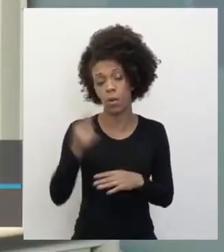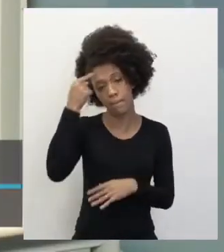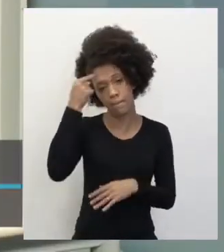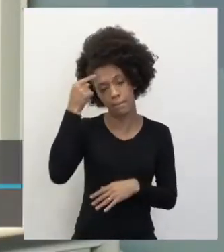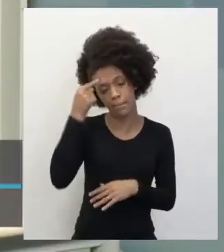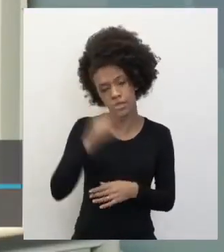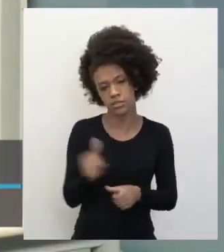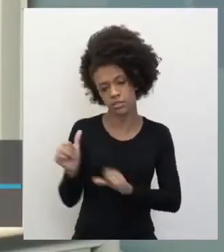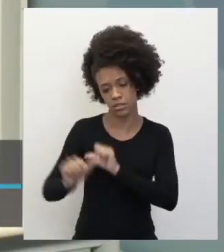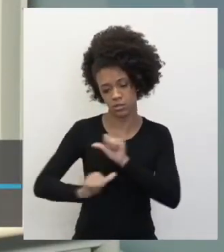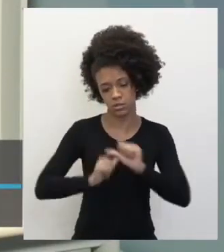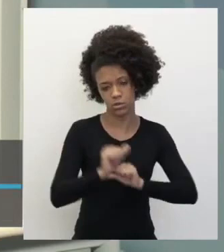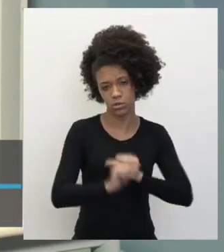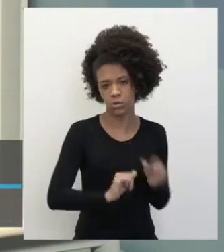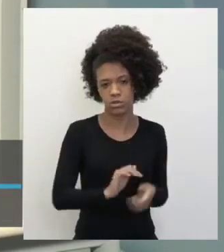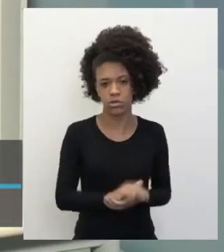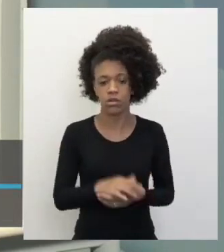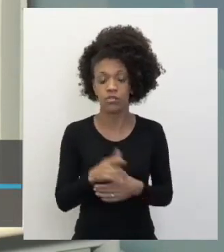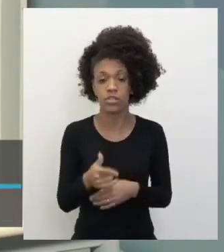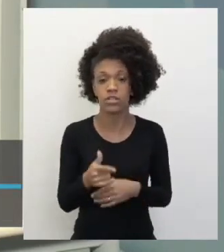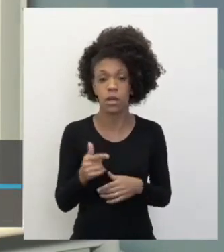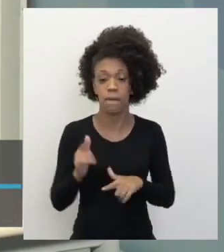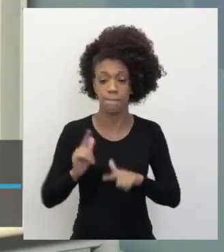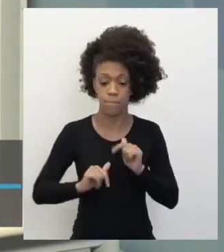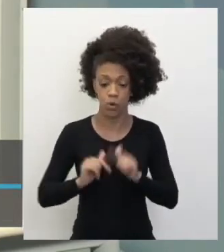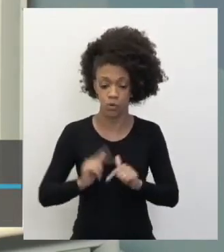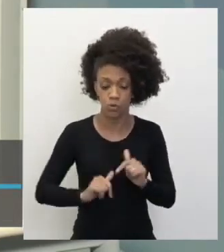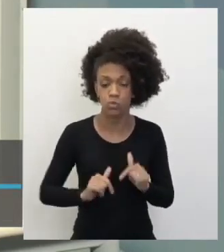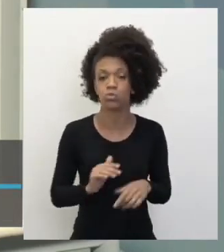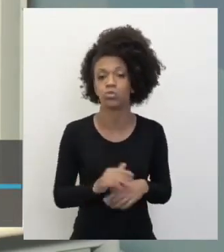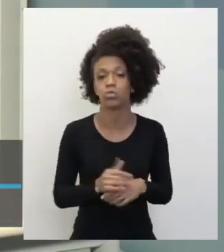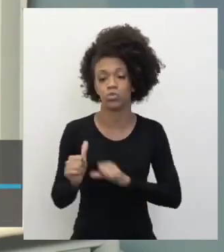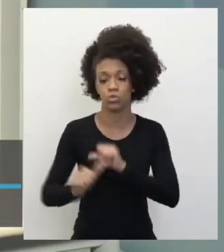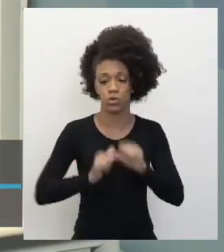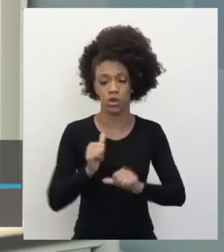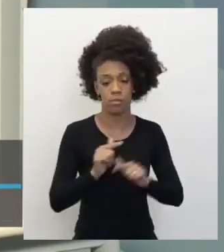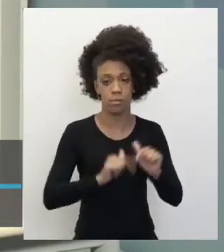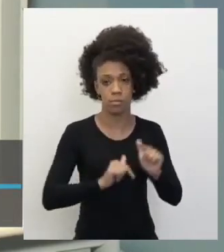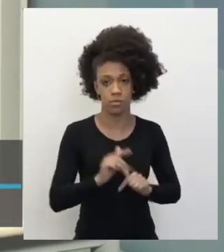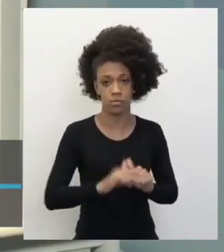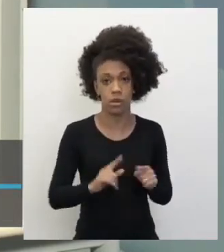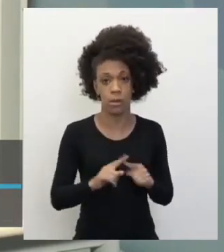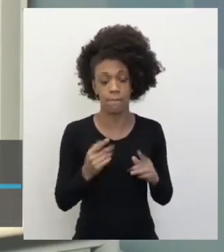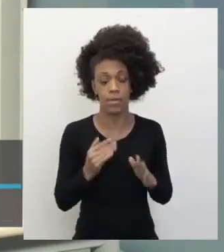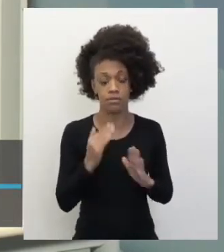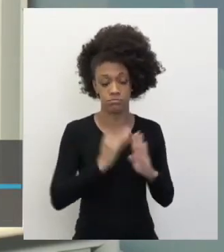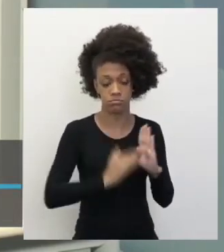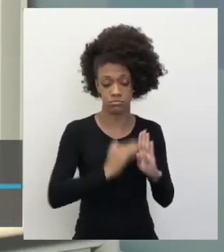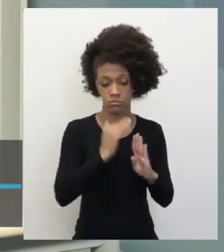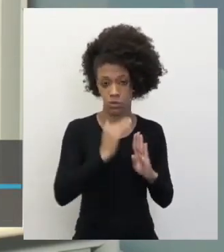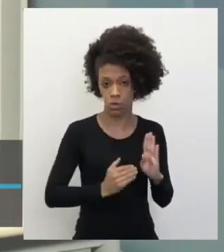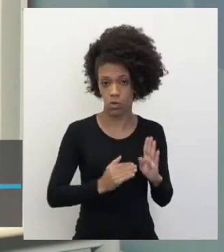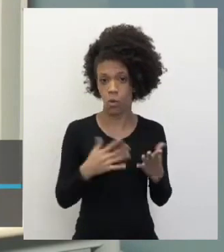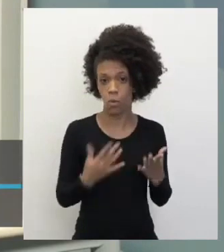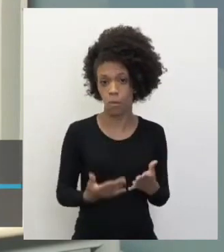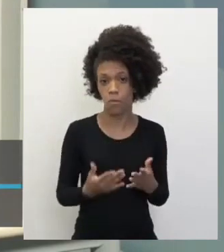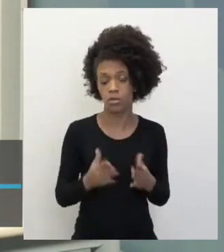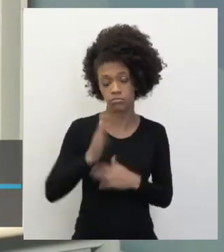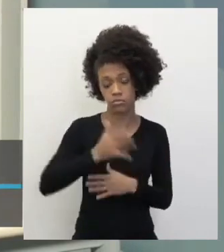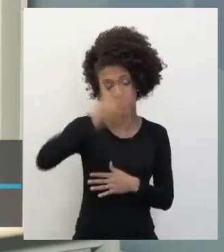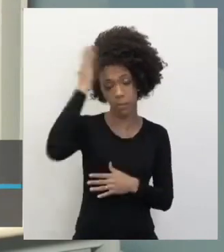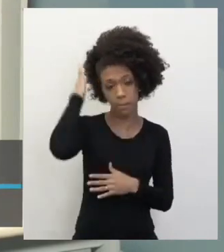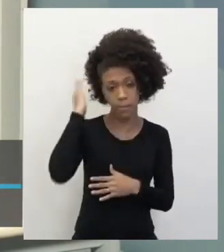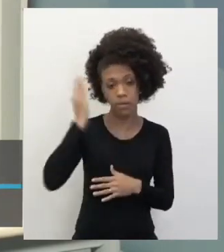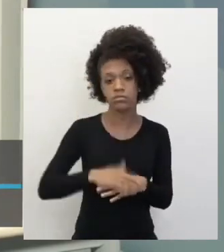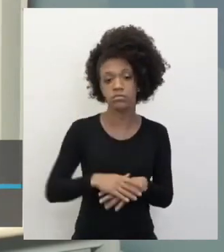da troca, né? Você trocar produto por produto, mas um comércio de grande escala, como houve no Império Romano, como houve